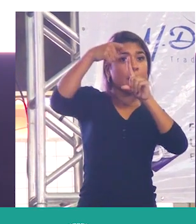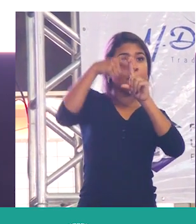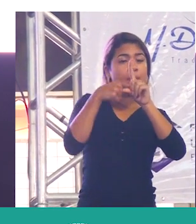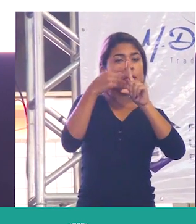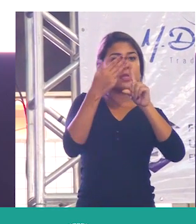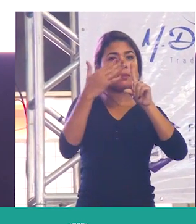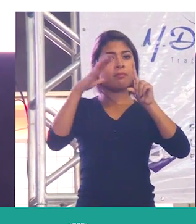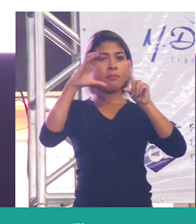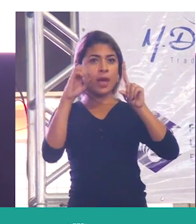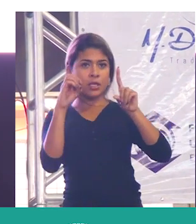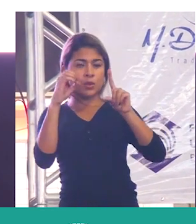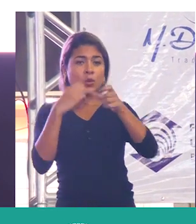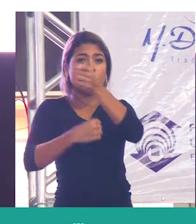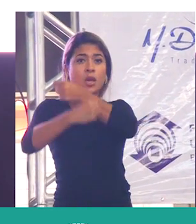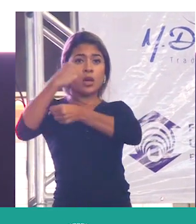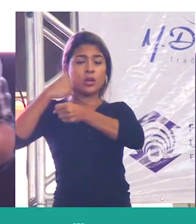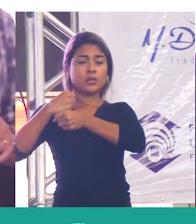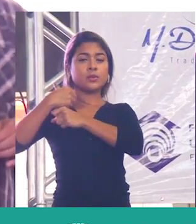em